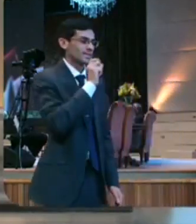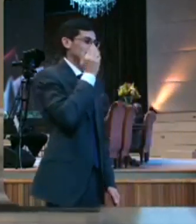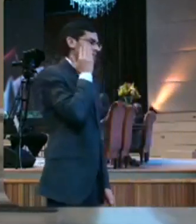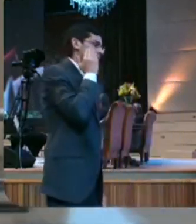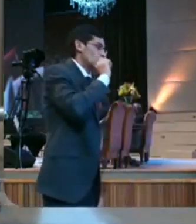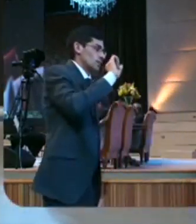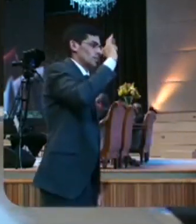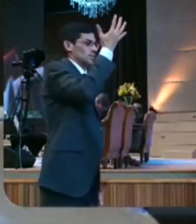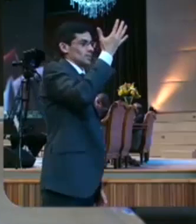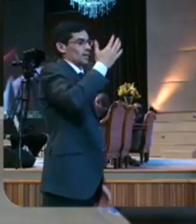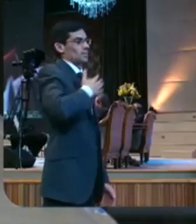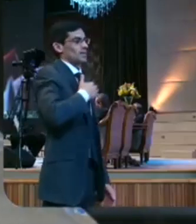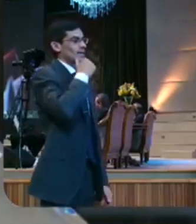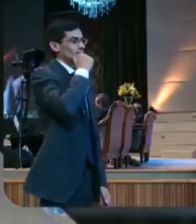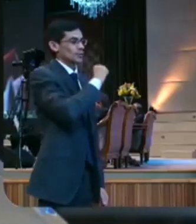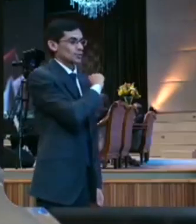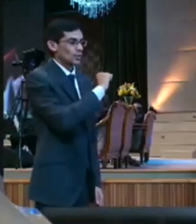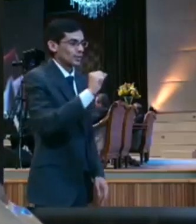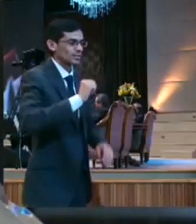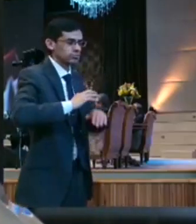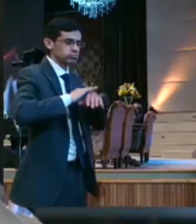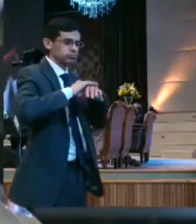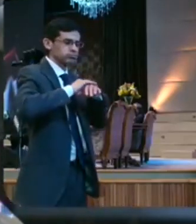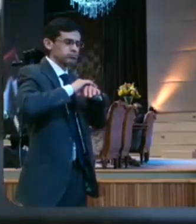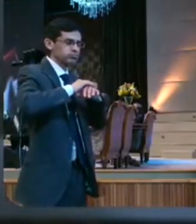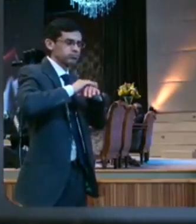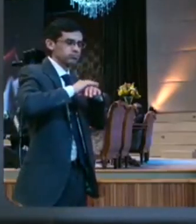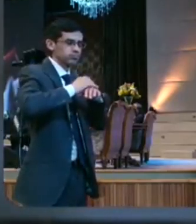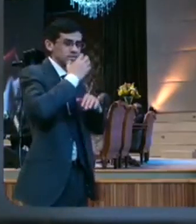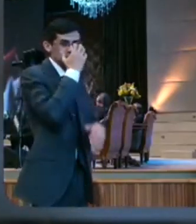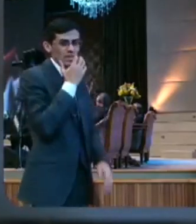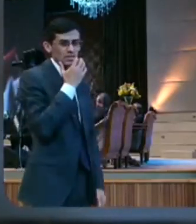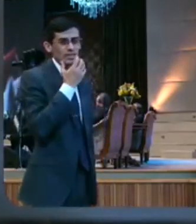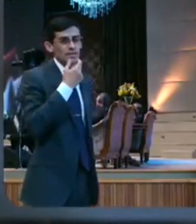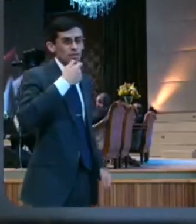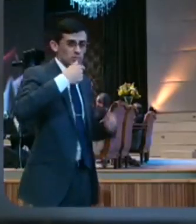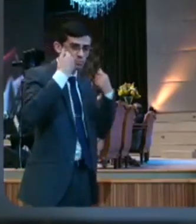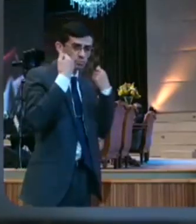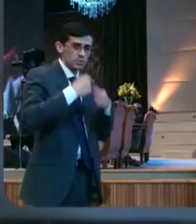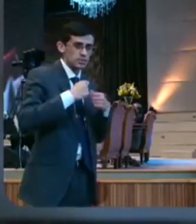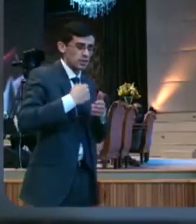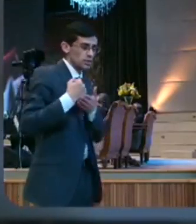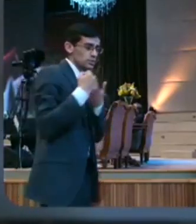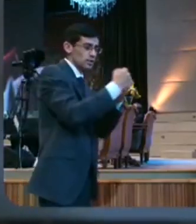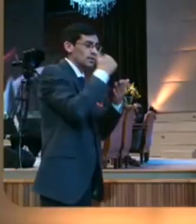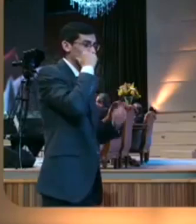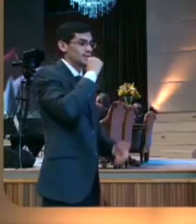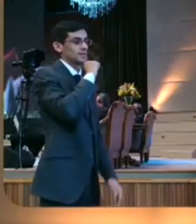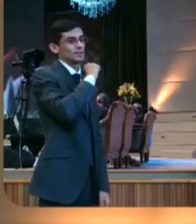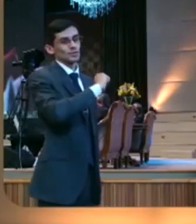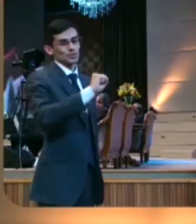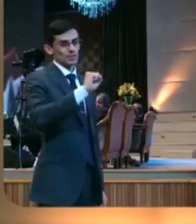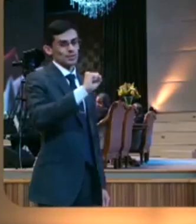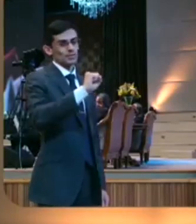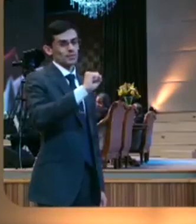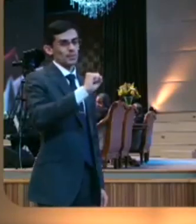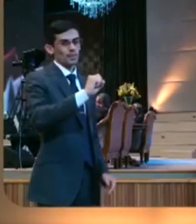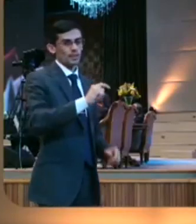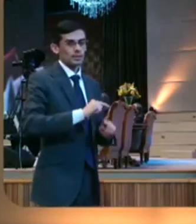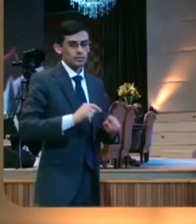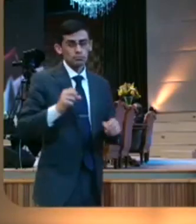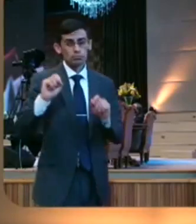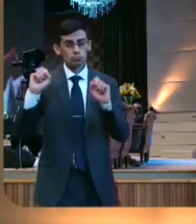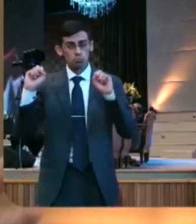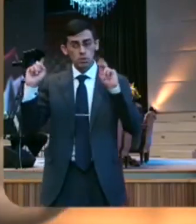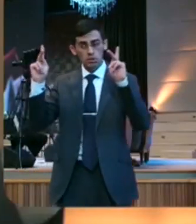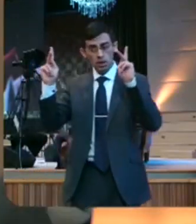aconteceu? A minha sogra ficou doente, não é? E eu precisei ajudar a minha sogra. Ok,